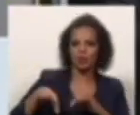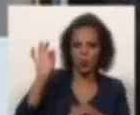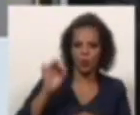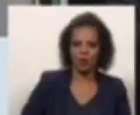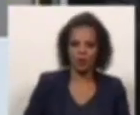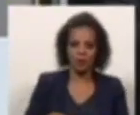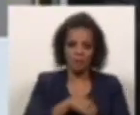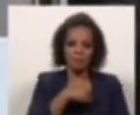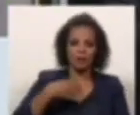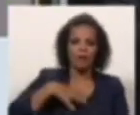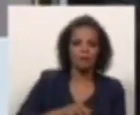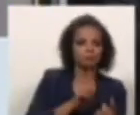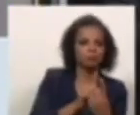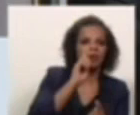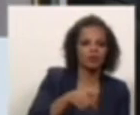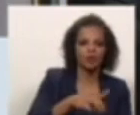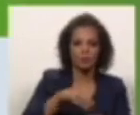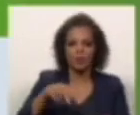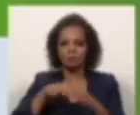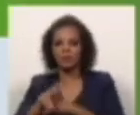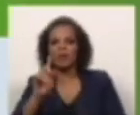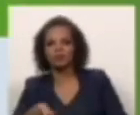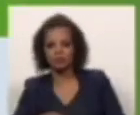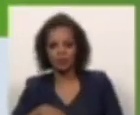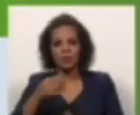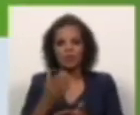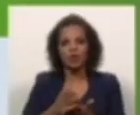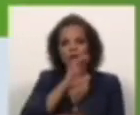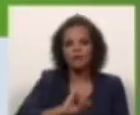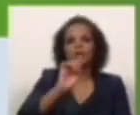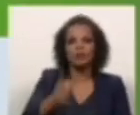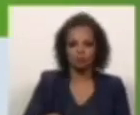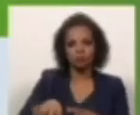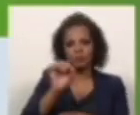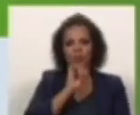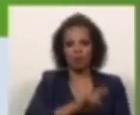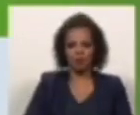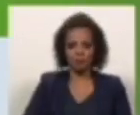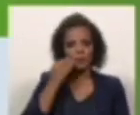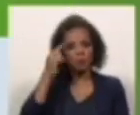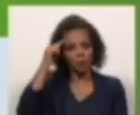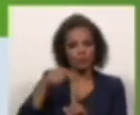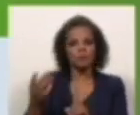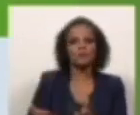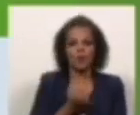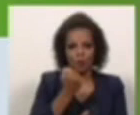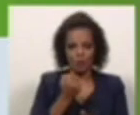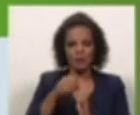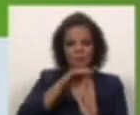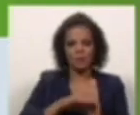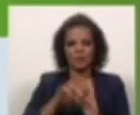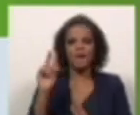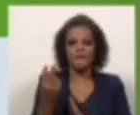médio querem ir é que o hospital king e qual a escola dos seus filhos e para atingir este objetivo temos duas maneiras